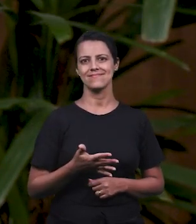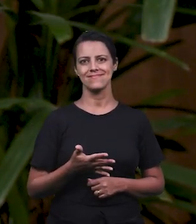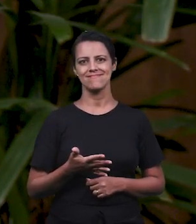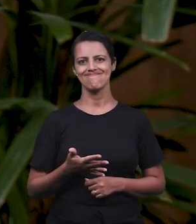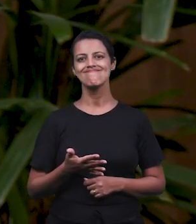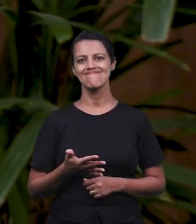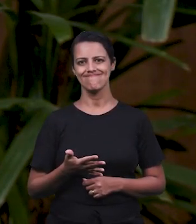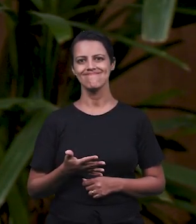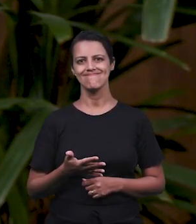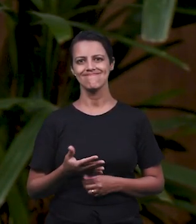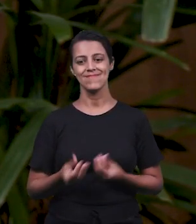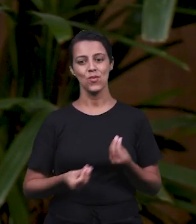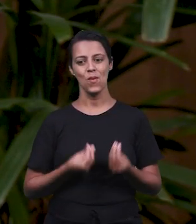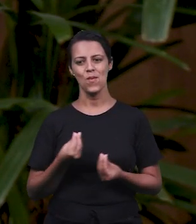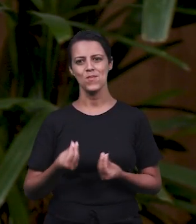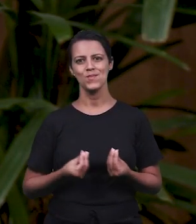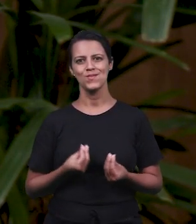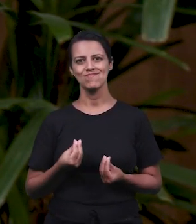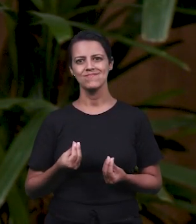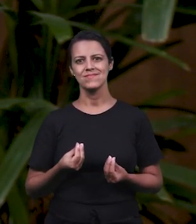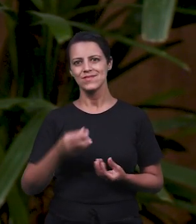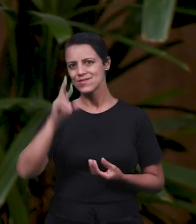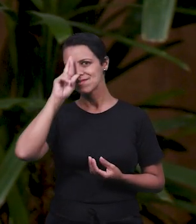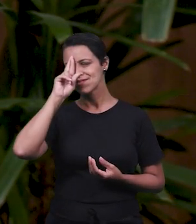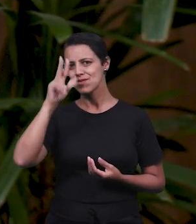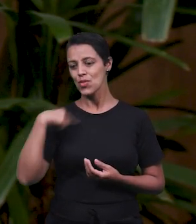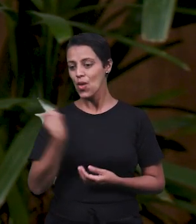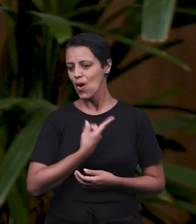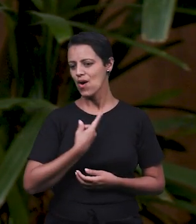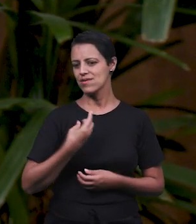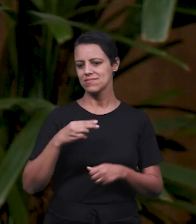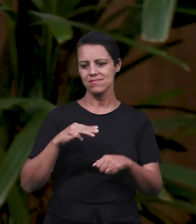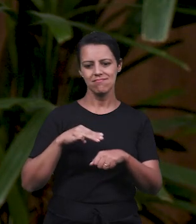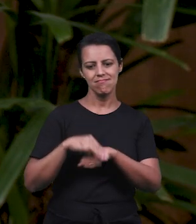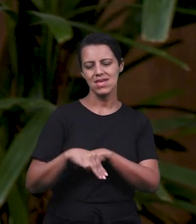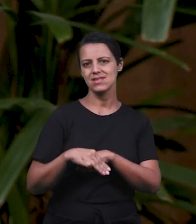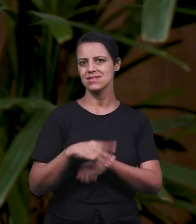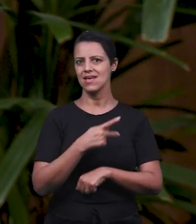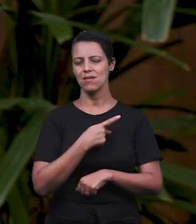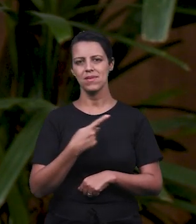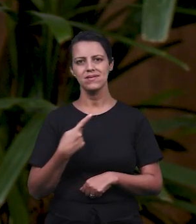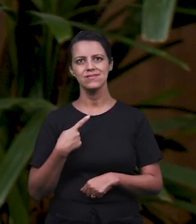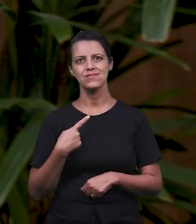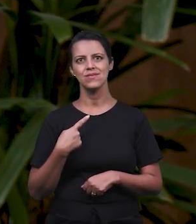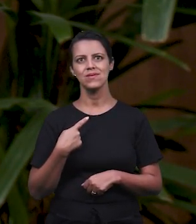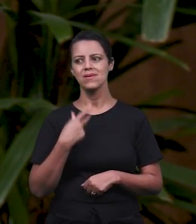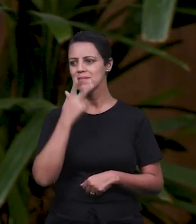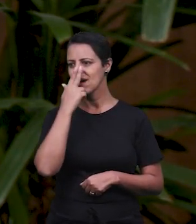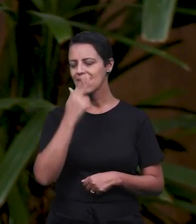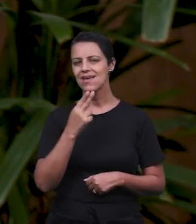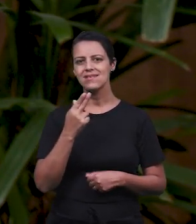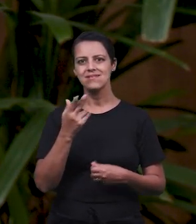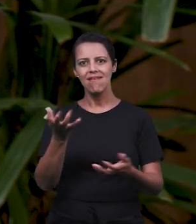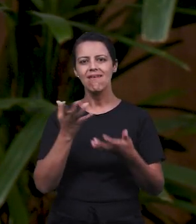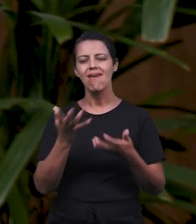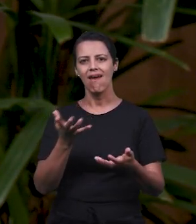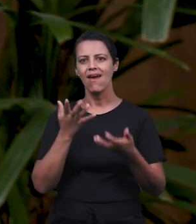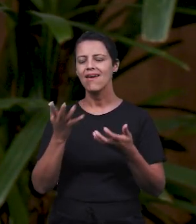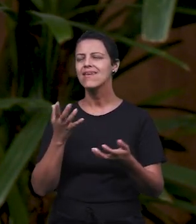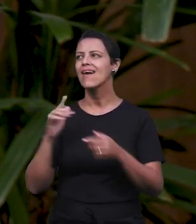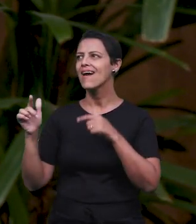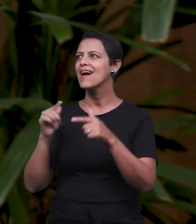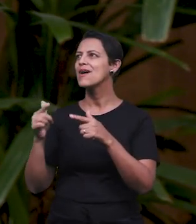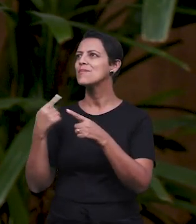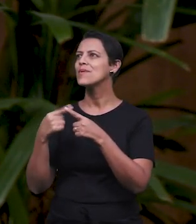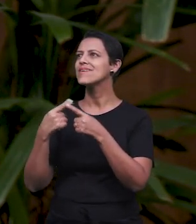tal forma que nós exercemos o ministério por um ato de gratidão, por aquilo que o Senhor